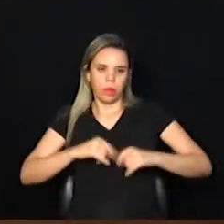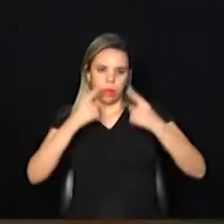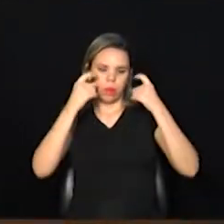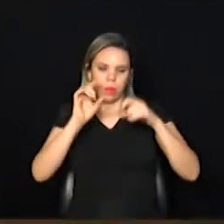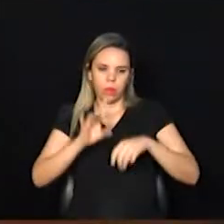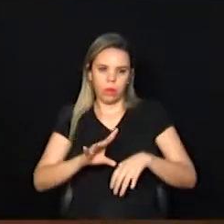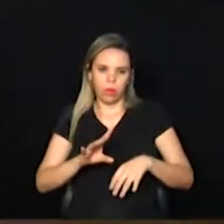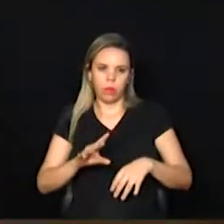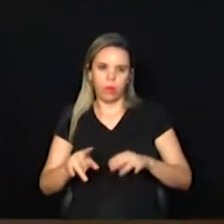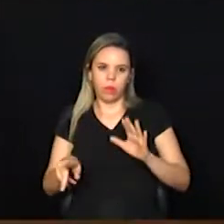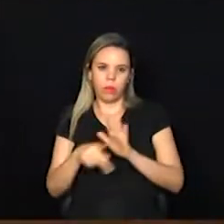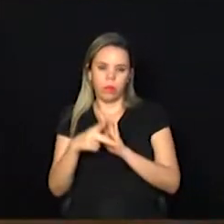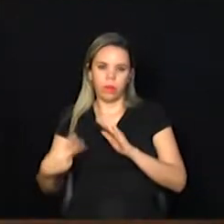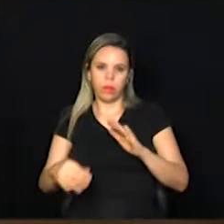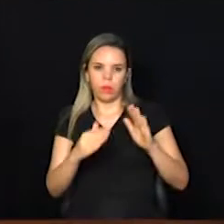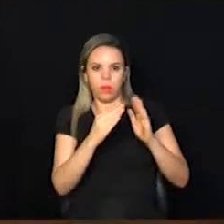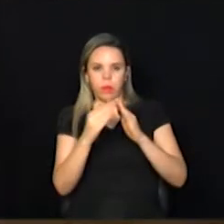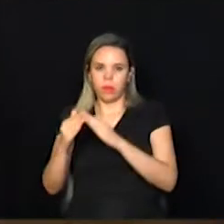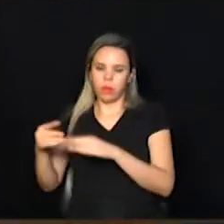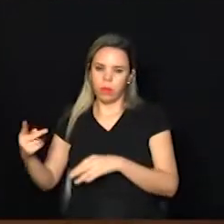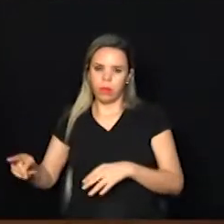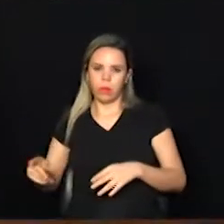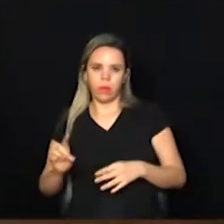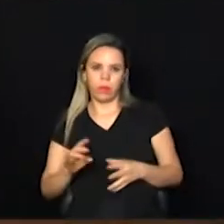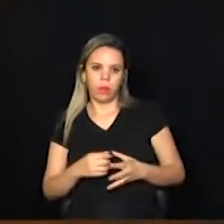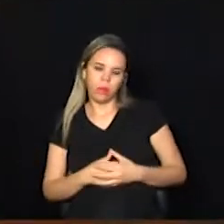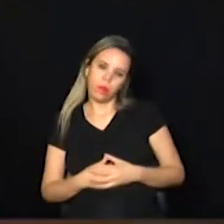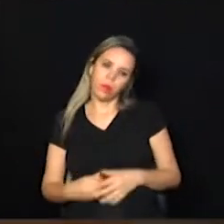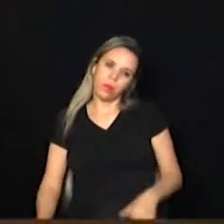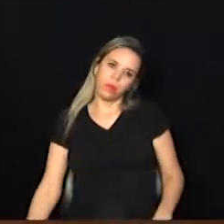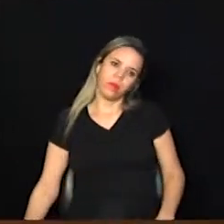resto é da habitação. Da habitação. Da habitação. Isso. Tá.